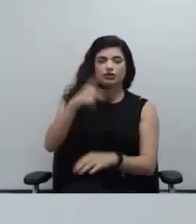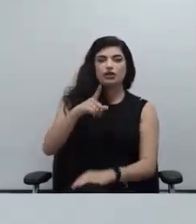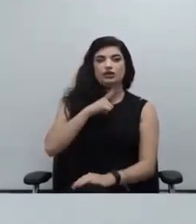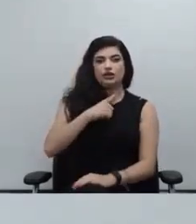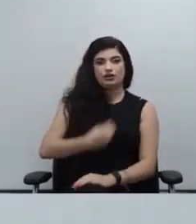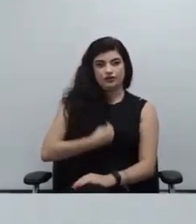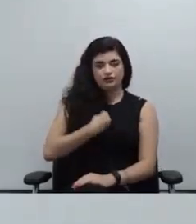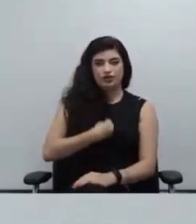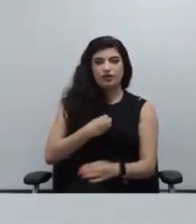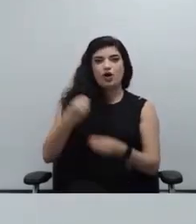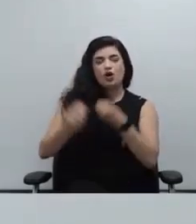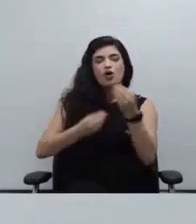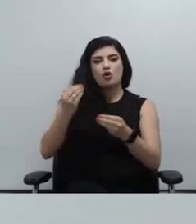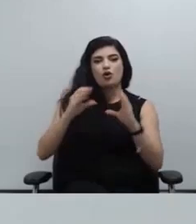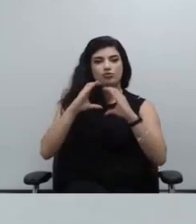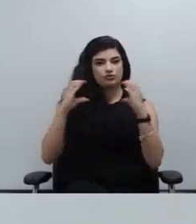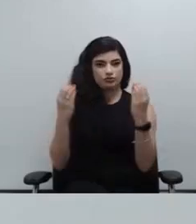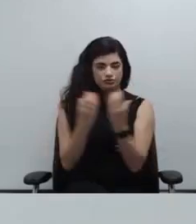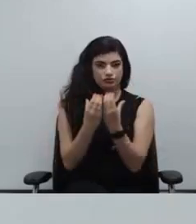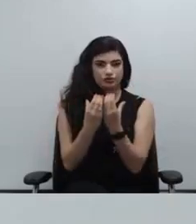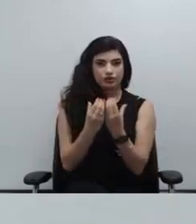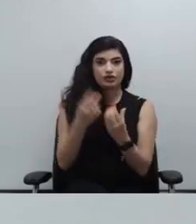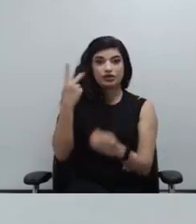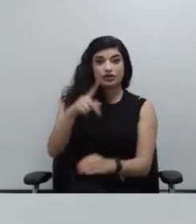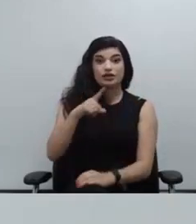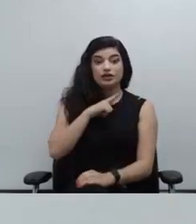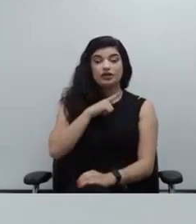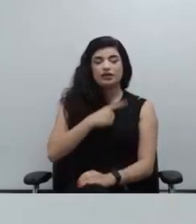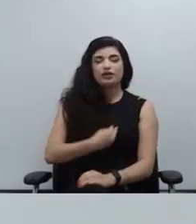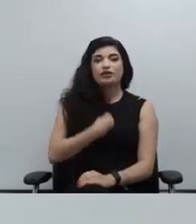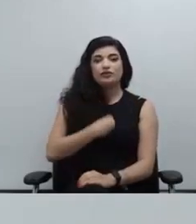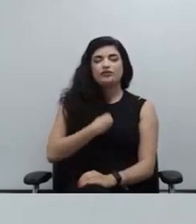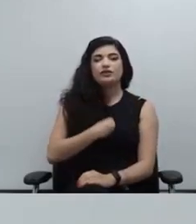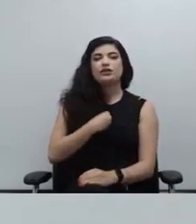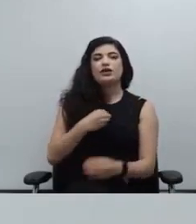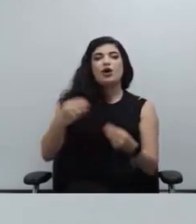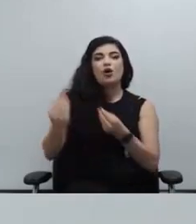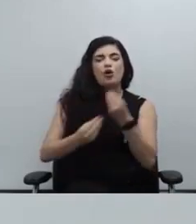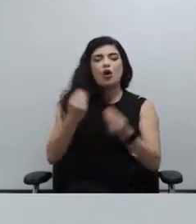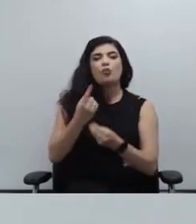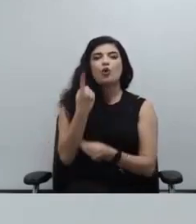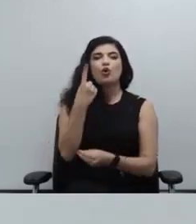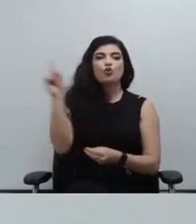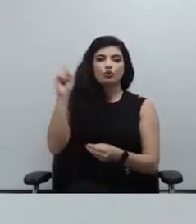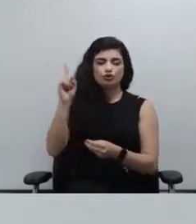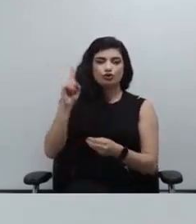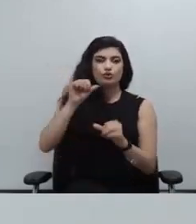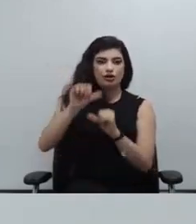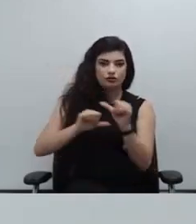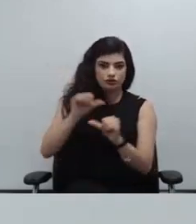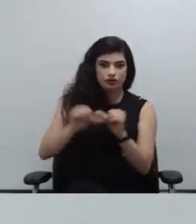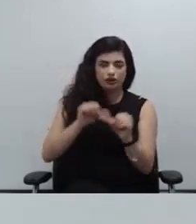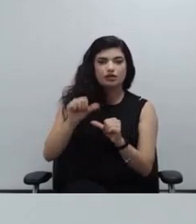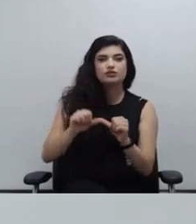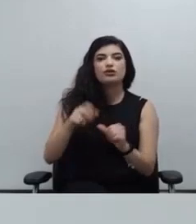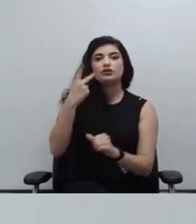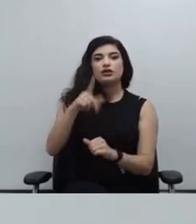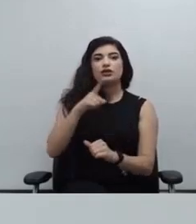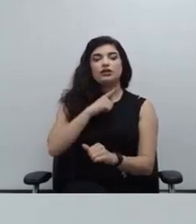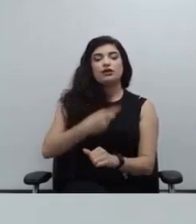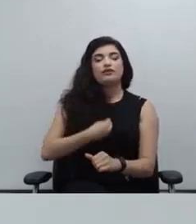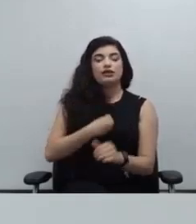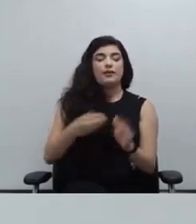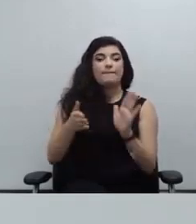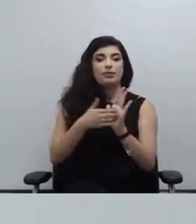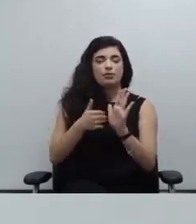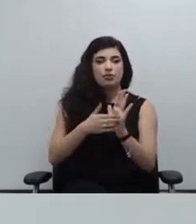reflexão perante o colegiado. Assim, dada a recenticidade das últimas alterações regimentais, entendo que o pedido de arquivamento da